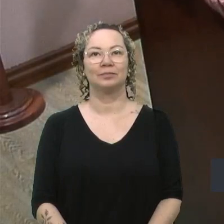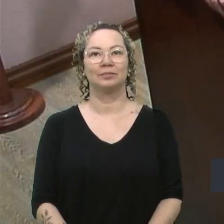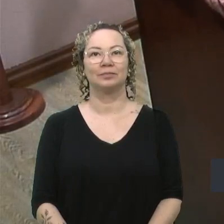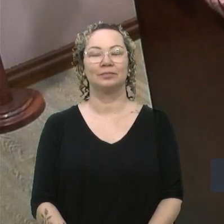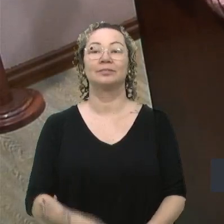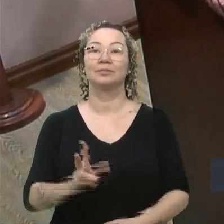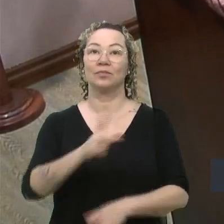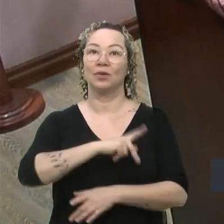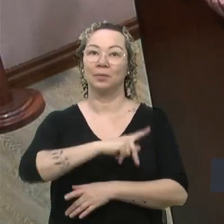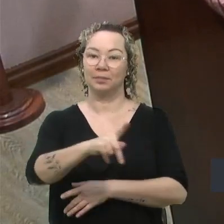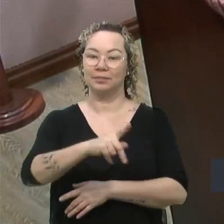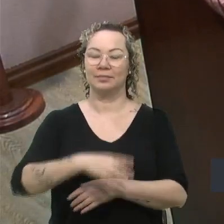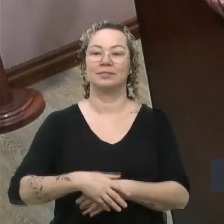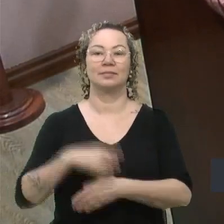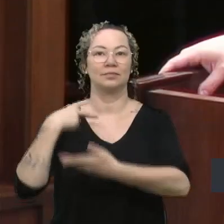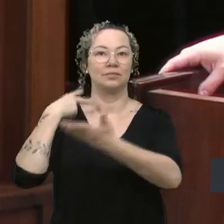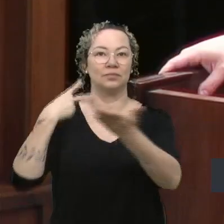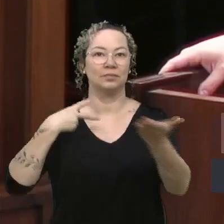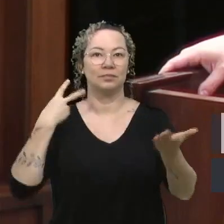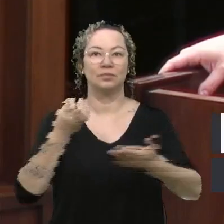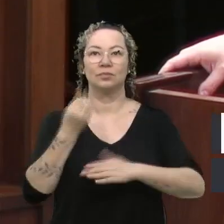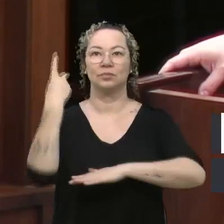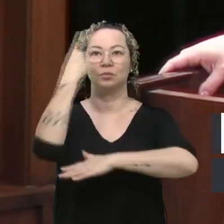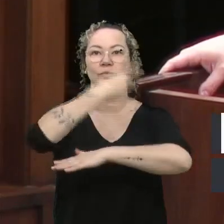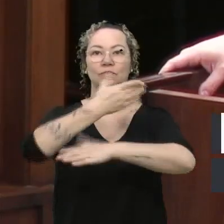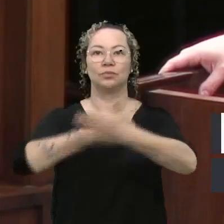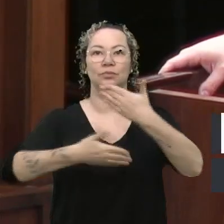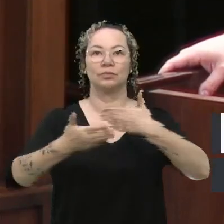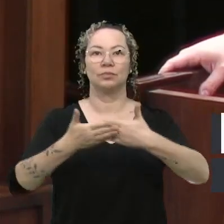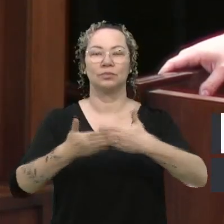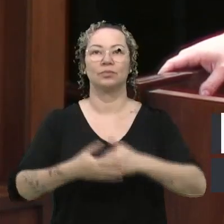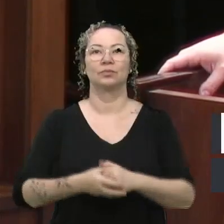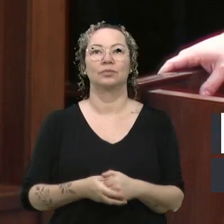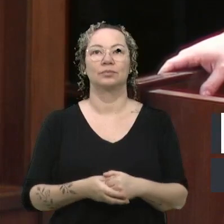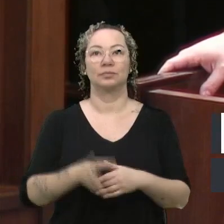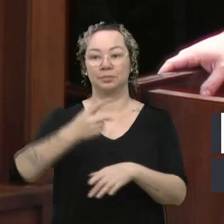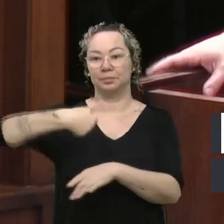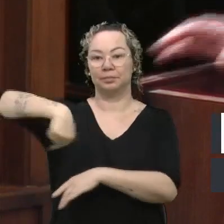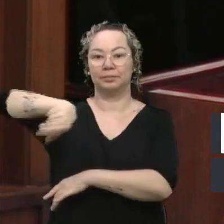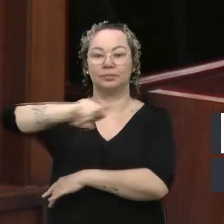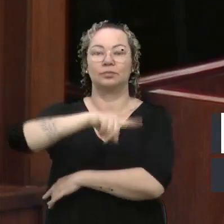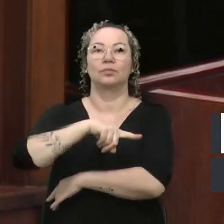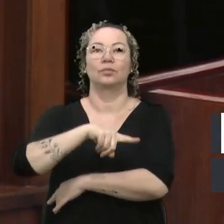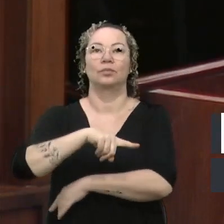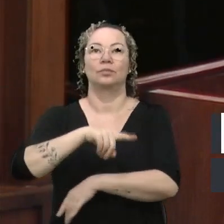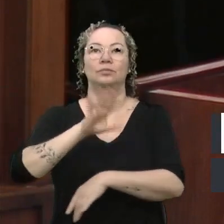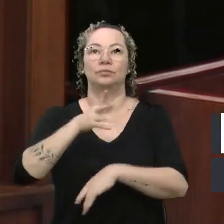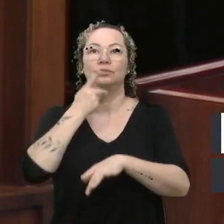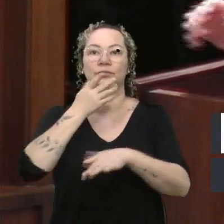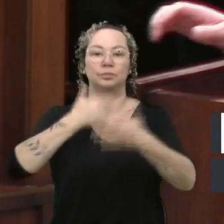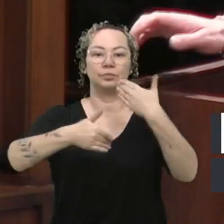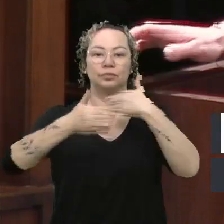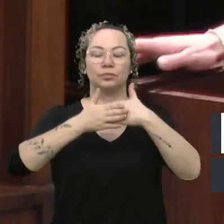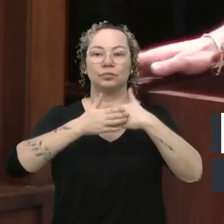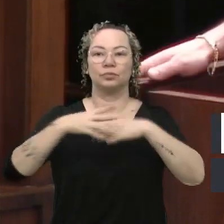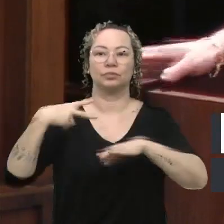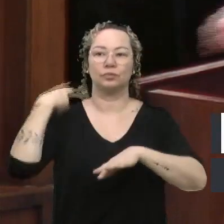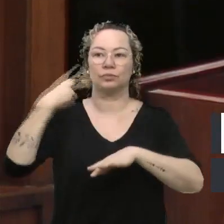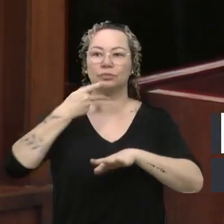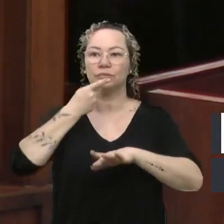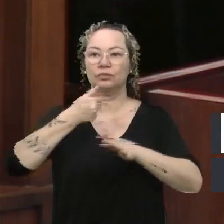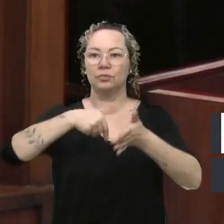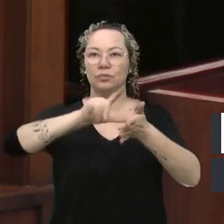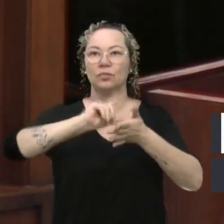Senhor presidente, senhoras e senhores vereadores, bom dia a todos. Para nós, como dito por todos os vereadores que me antecederam, para nós é uma